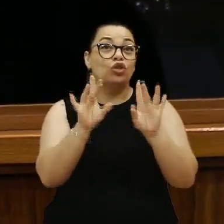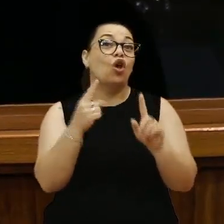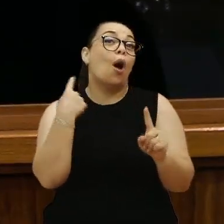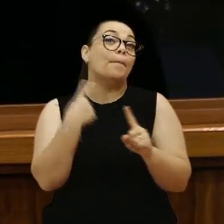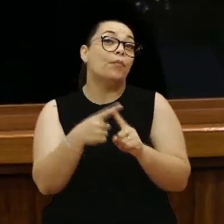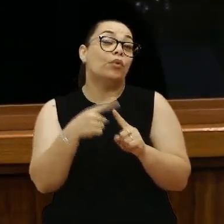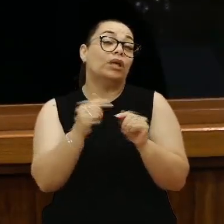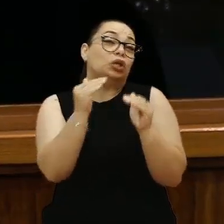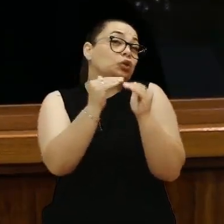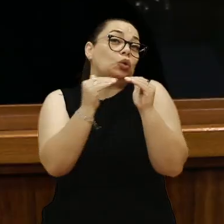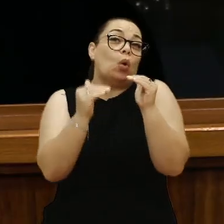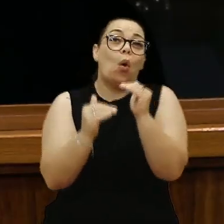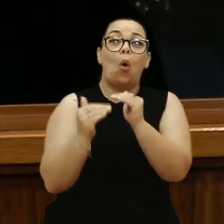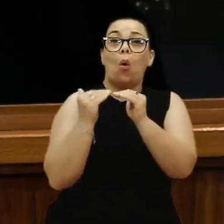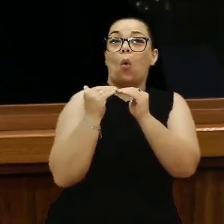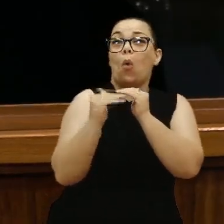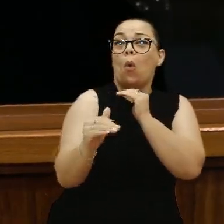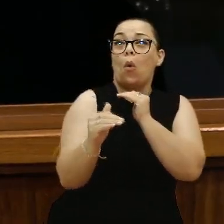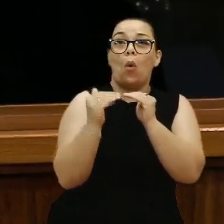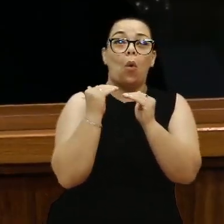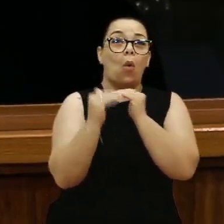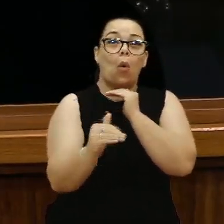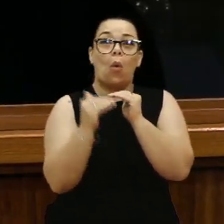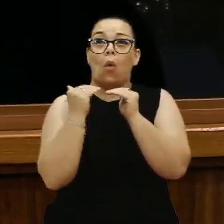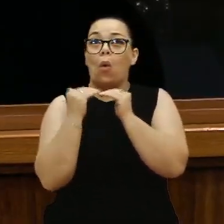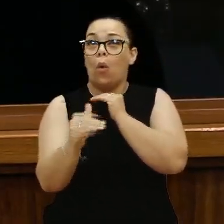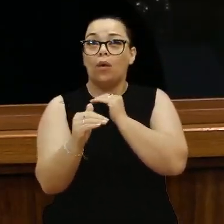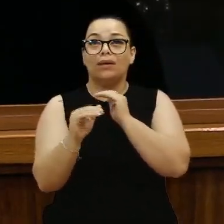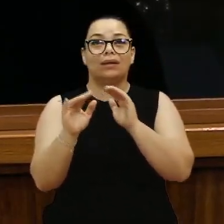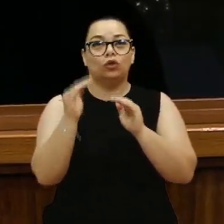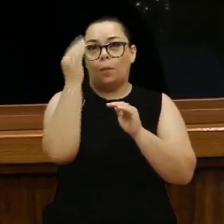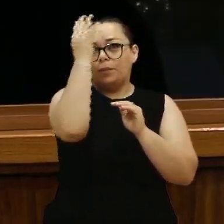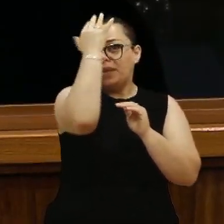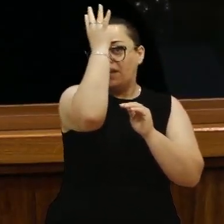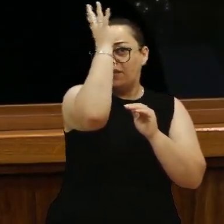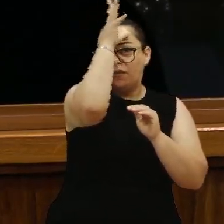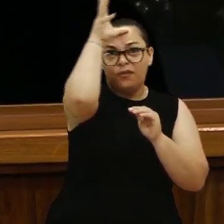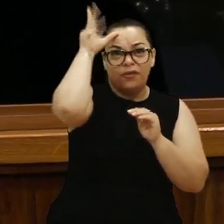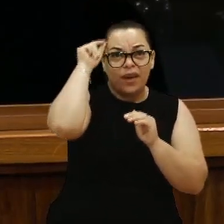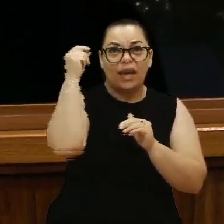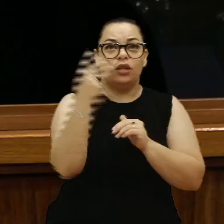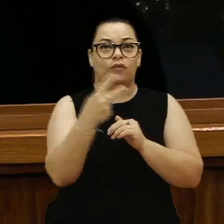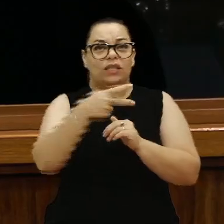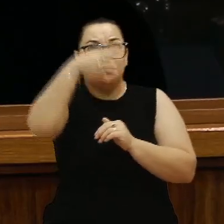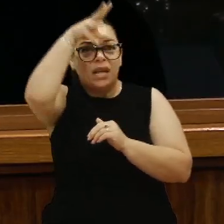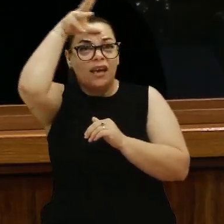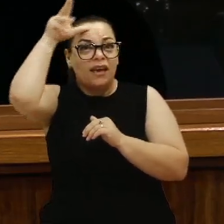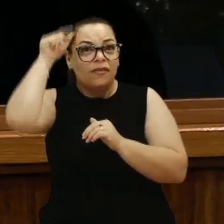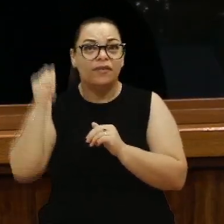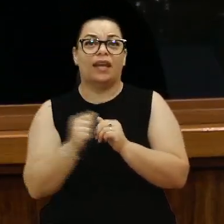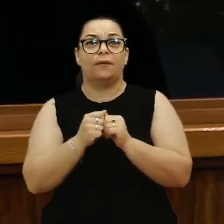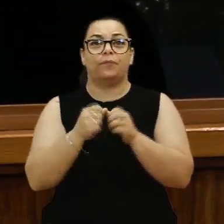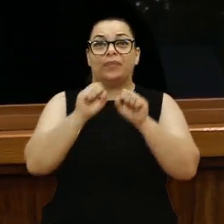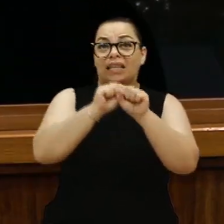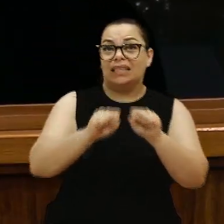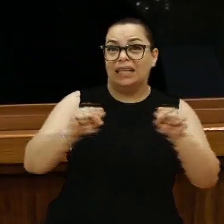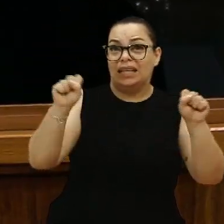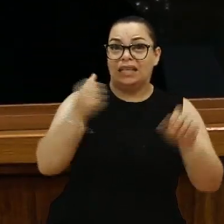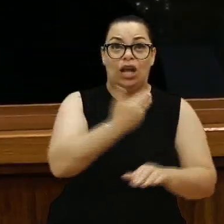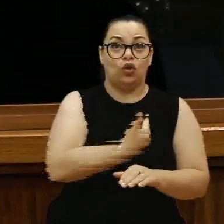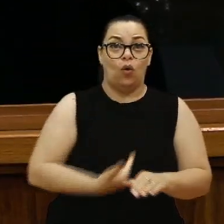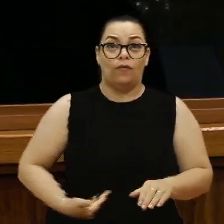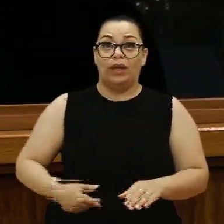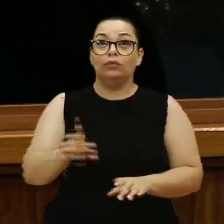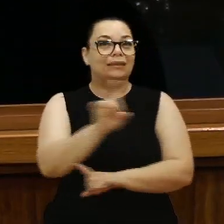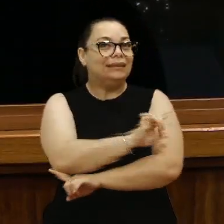porque discordamos do mérito de uma opção do prefeito, do vice-prefeito, da secretária do governo